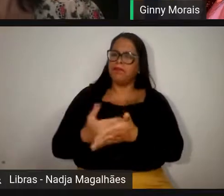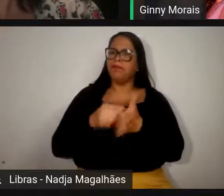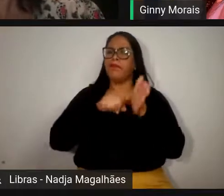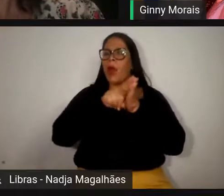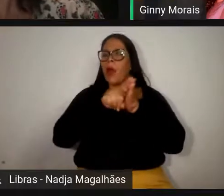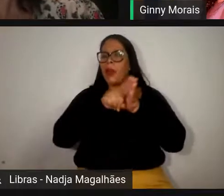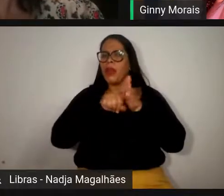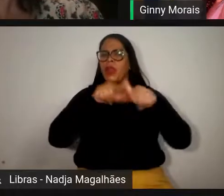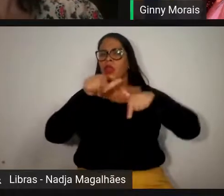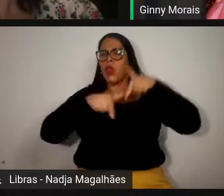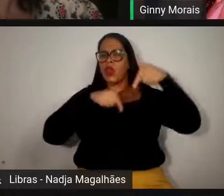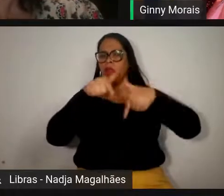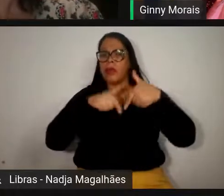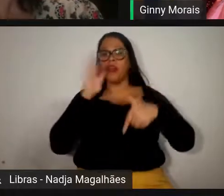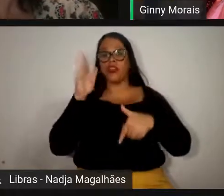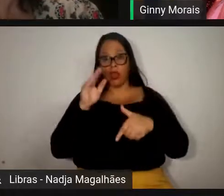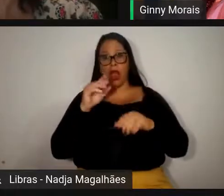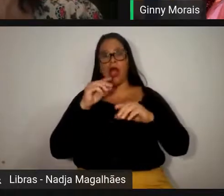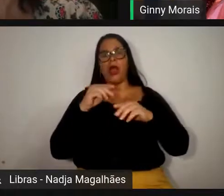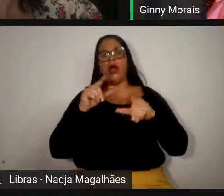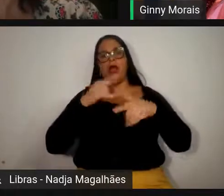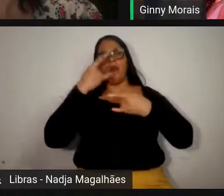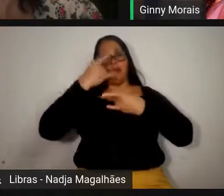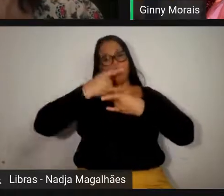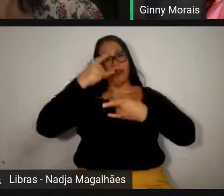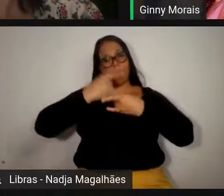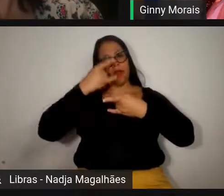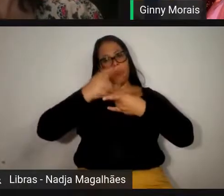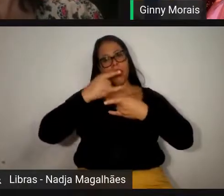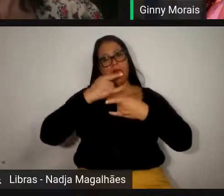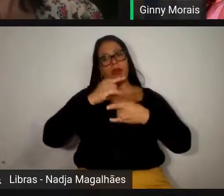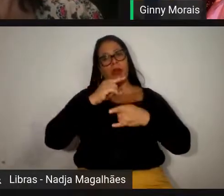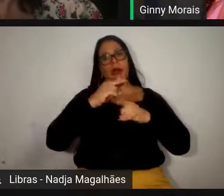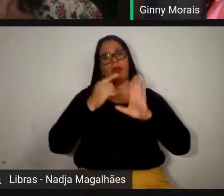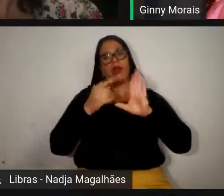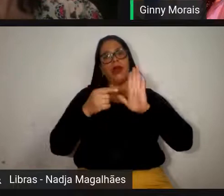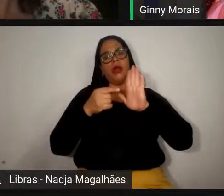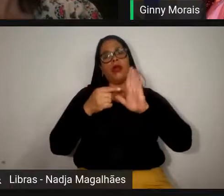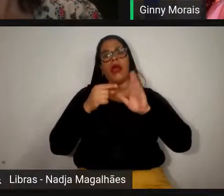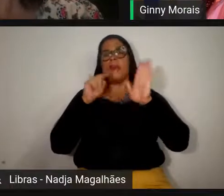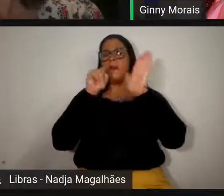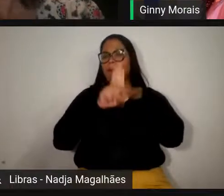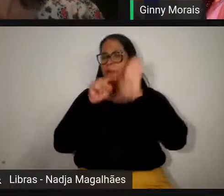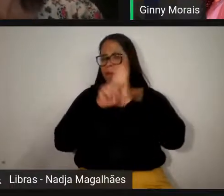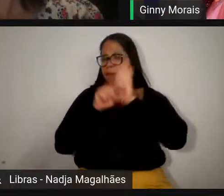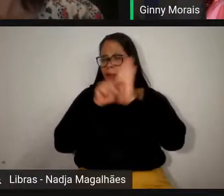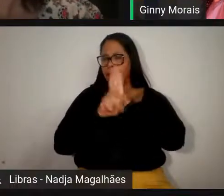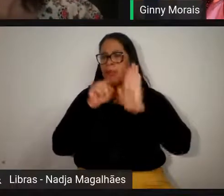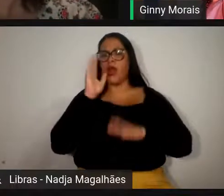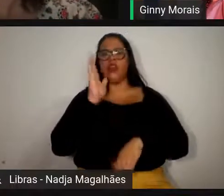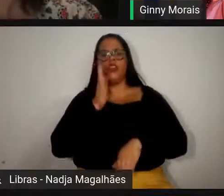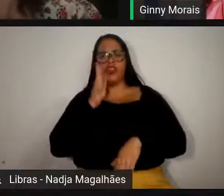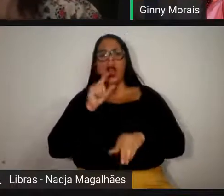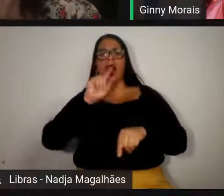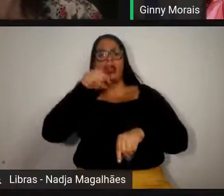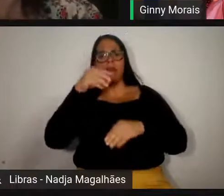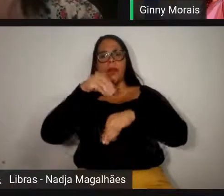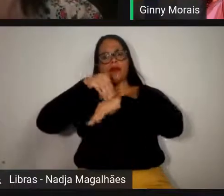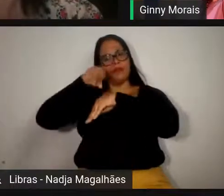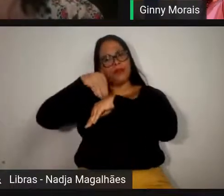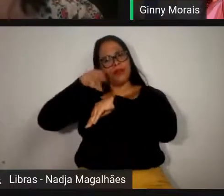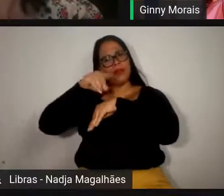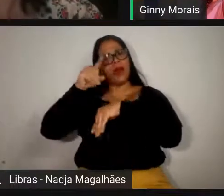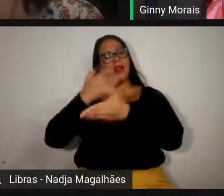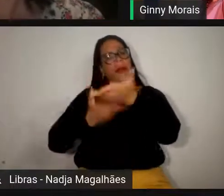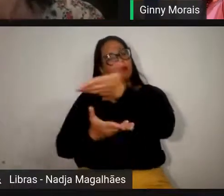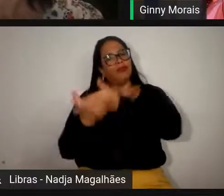e a gente já está recebendo aqui no chat do YouTube as perguntas que a gente vai passar para ela logo em seguida, fazer uma